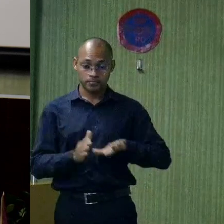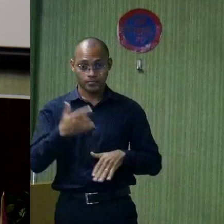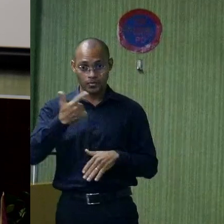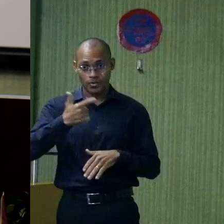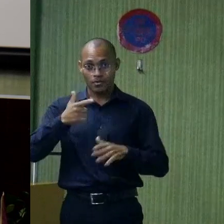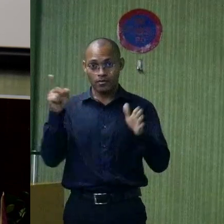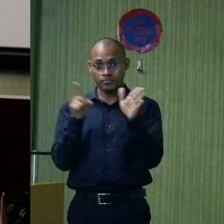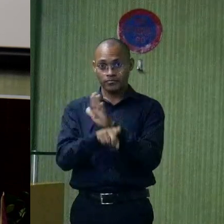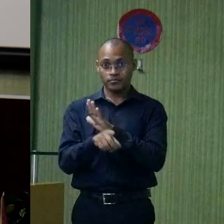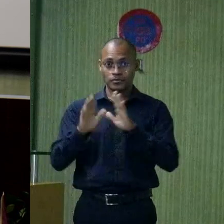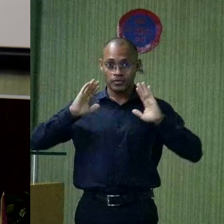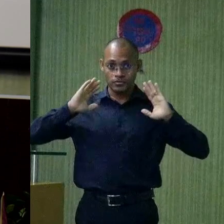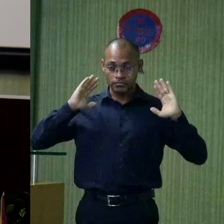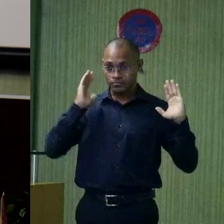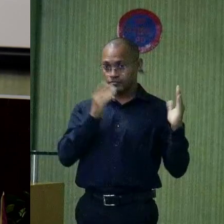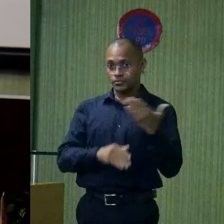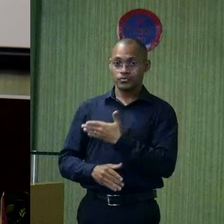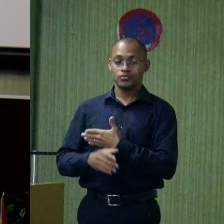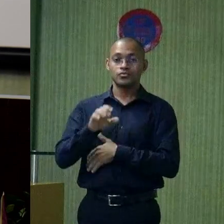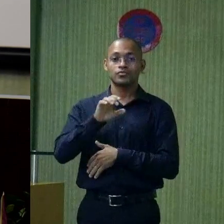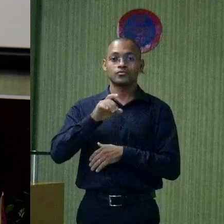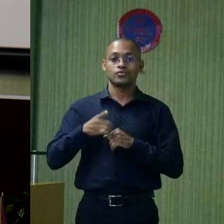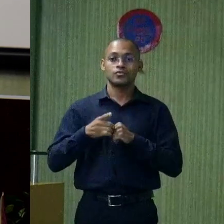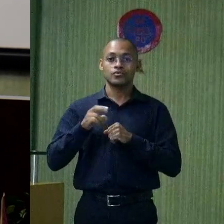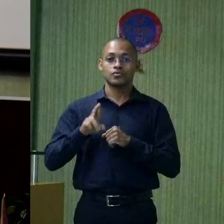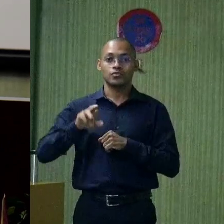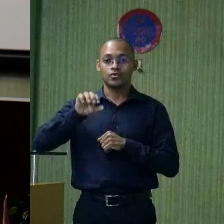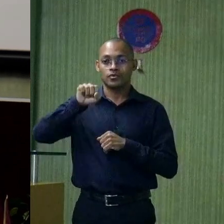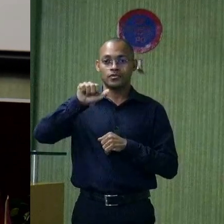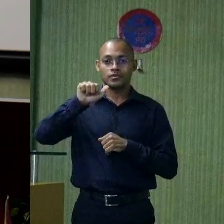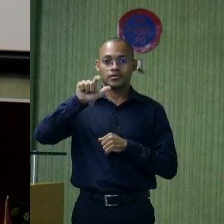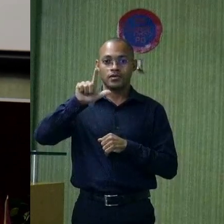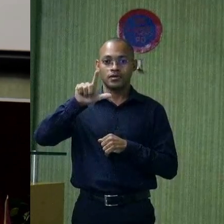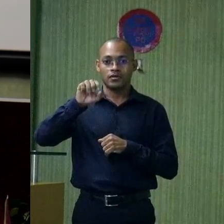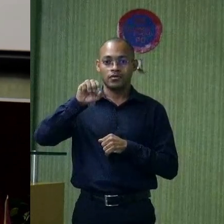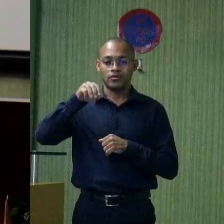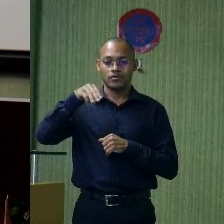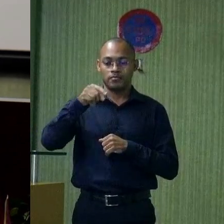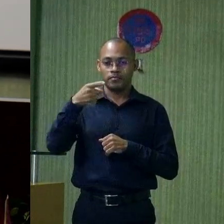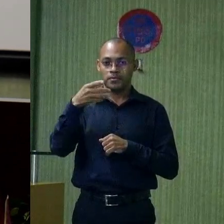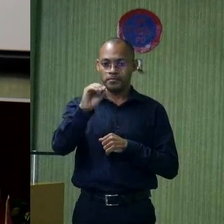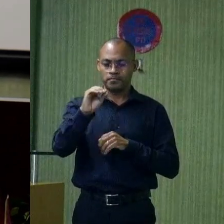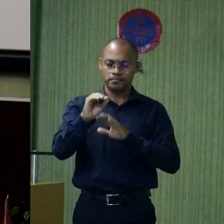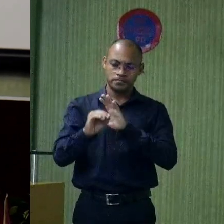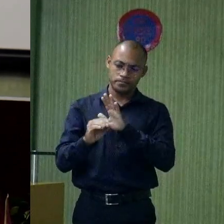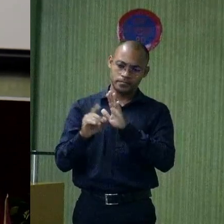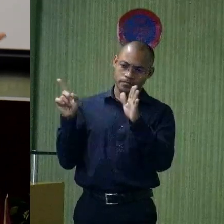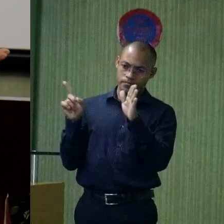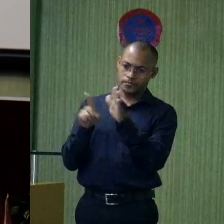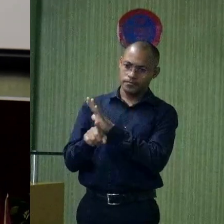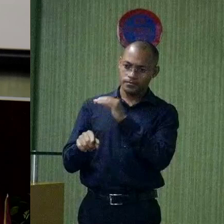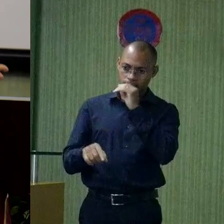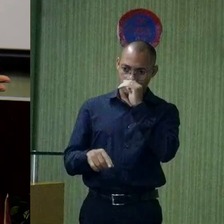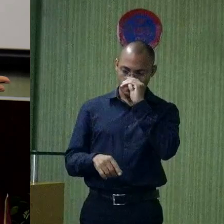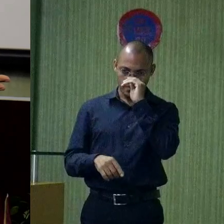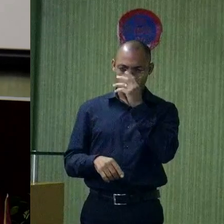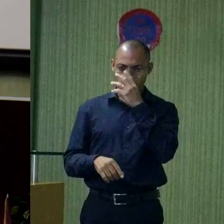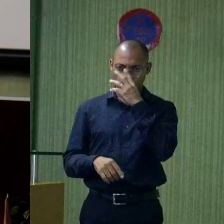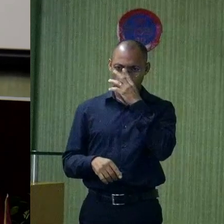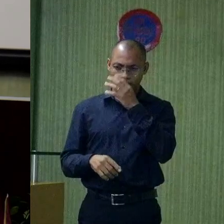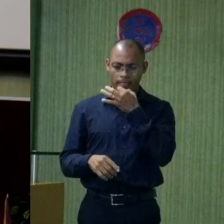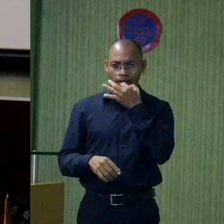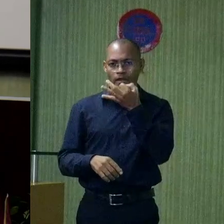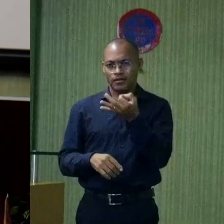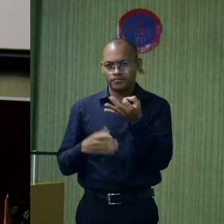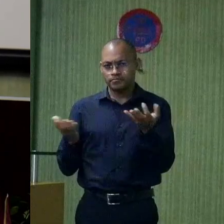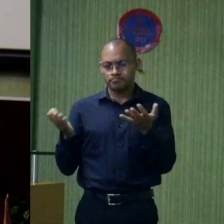direcionada a Dr Salomão bem pergunta é o seguinte Na verdade é um comentário que eu acho que quer que